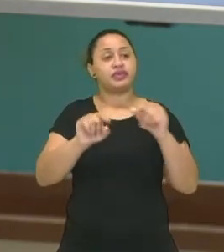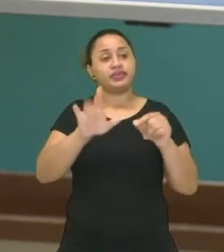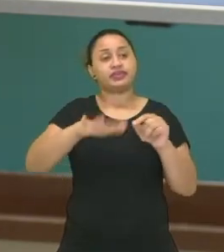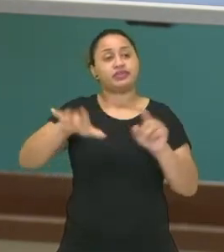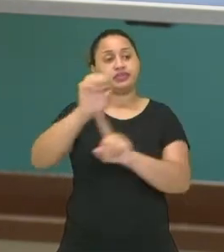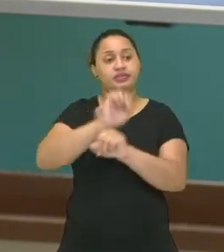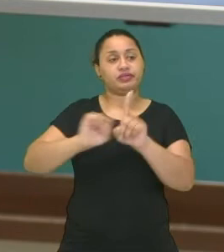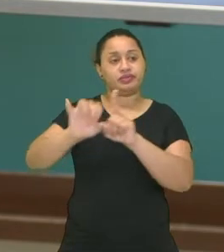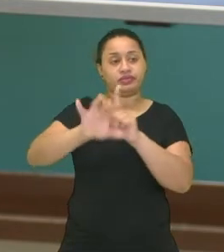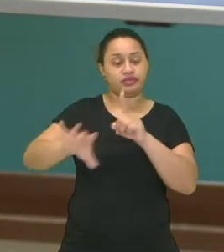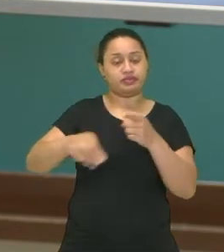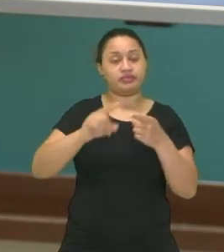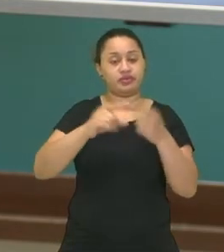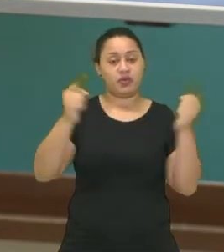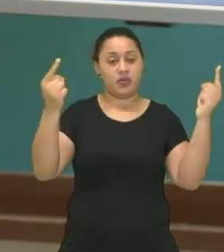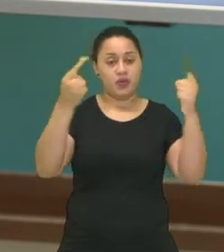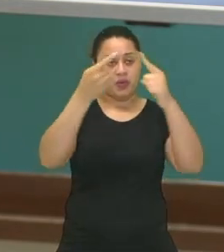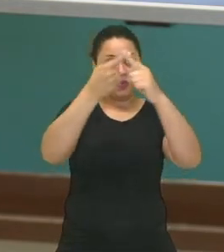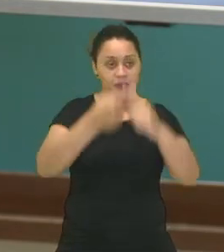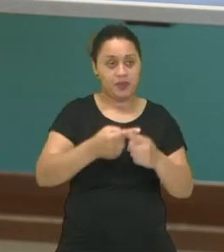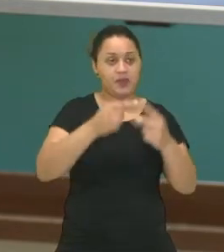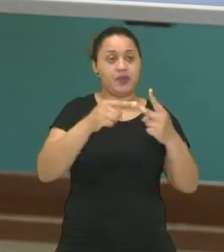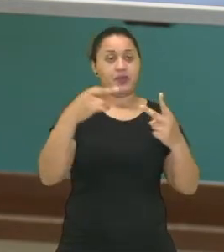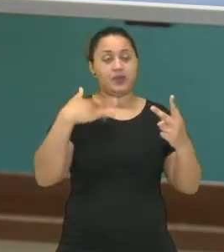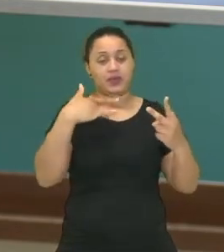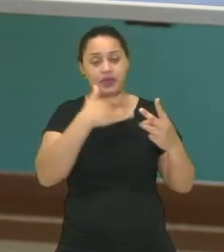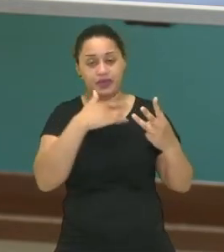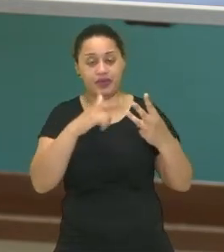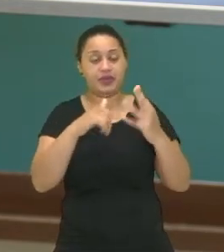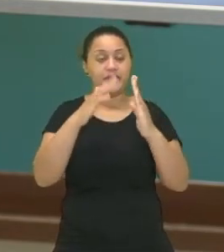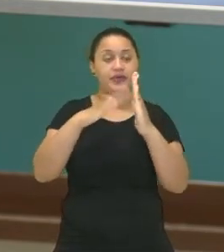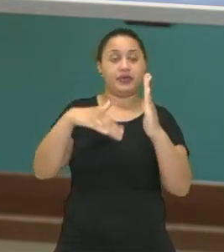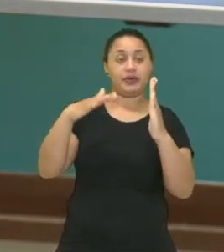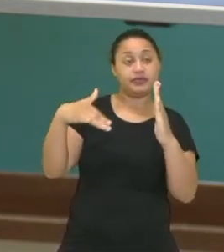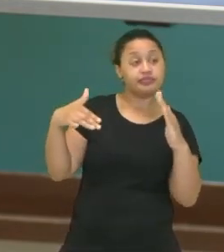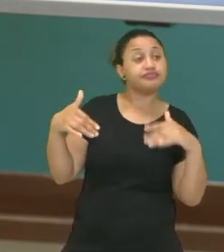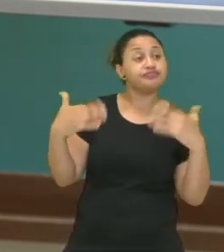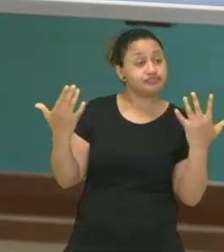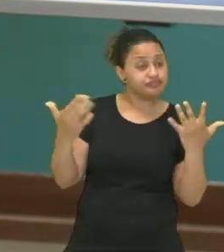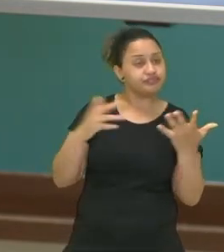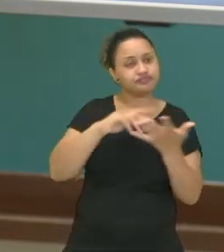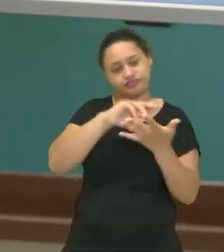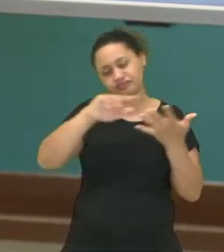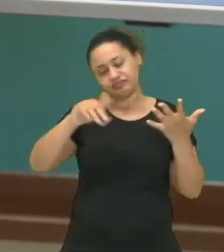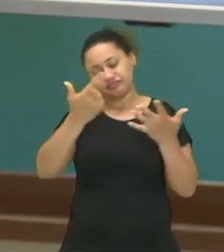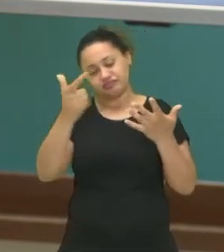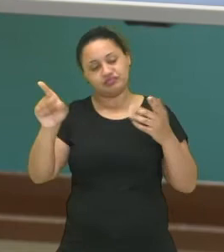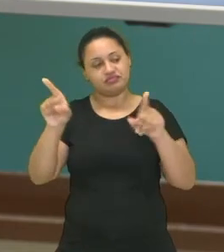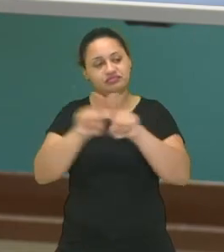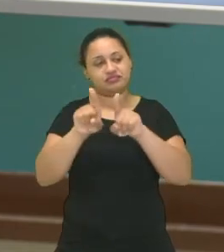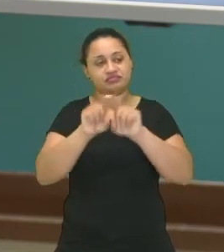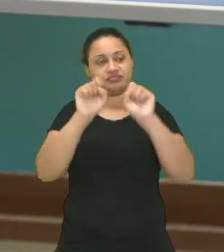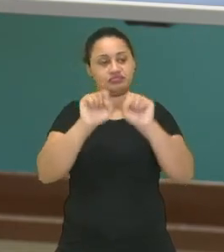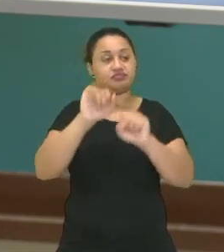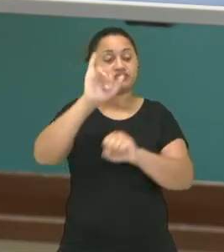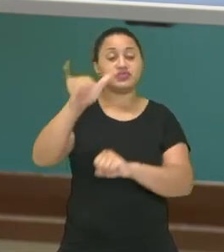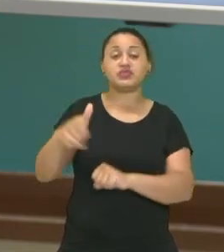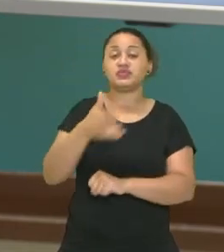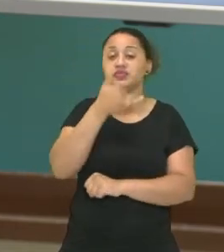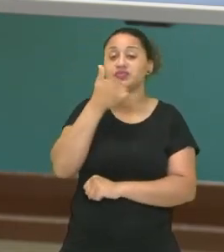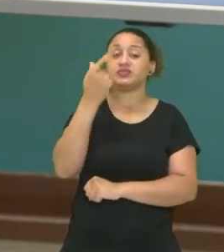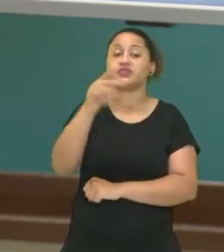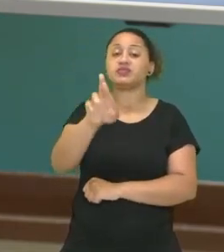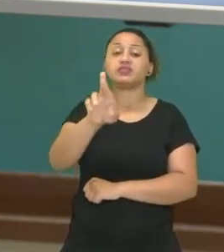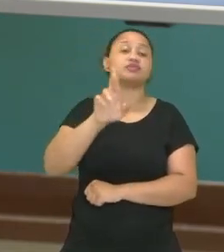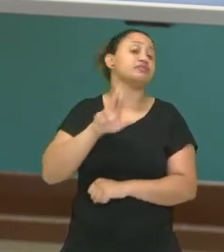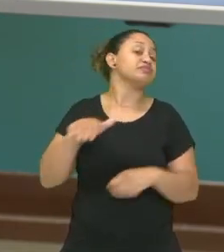sociais? Competição, saúde, estética, entre outras tantas. Justifique a